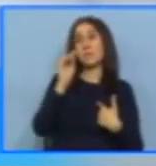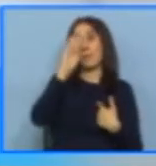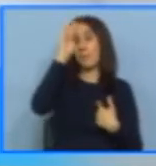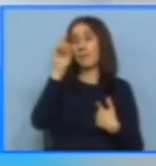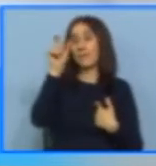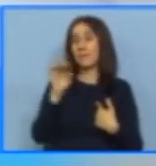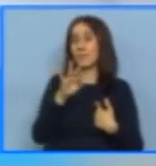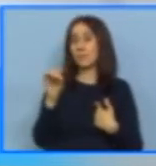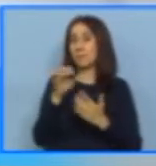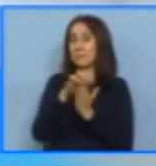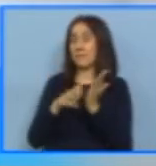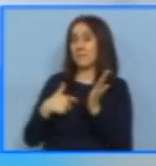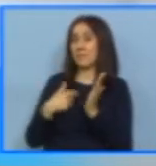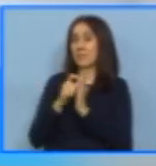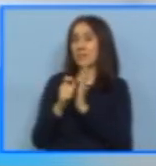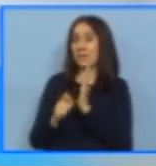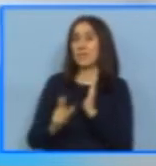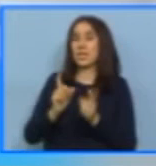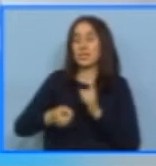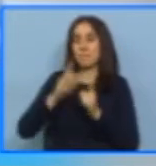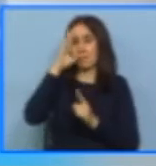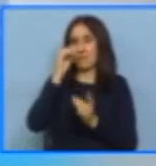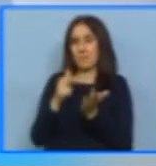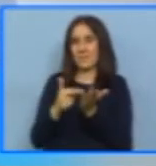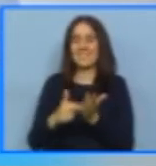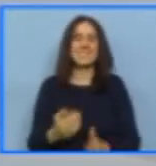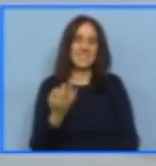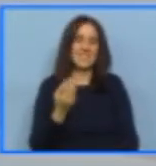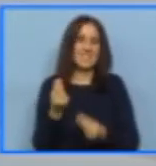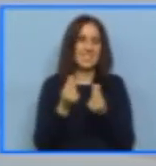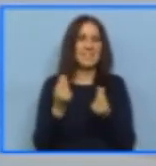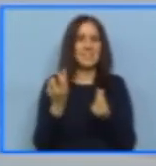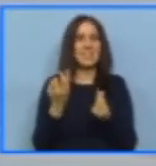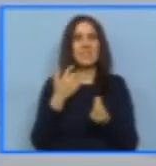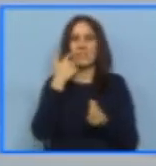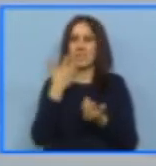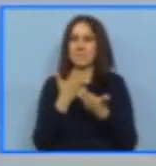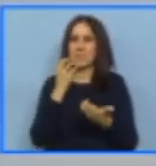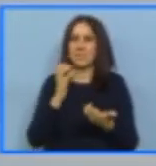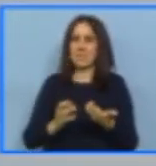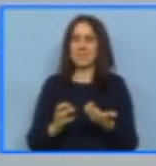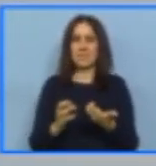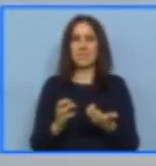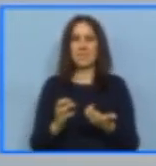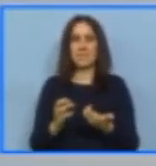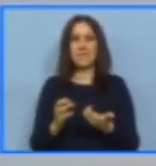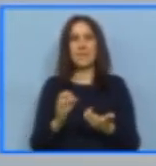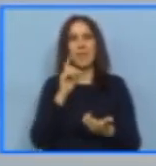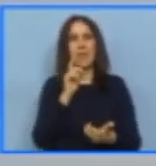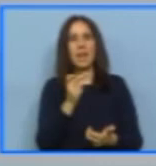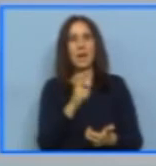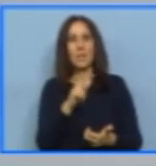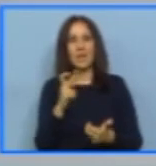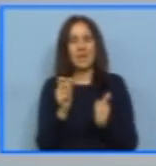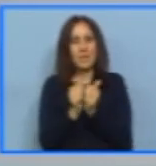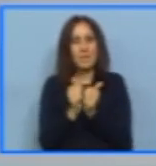como creio que é ele que as escreve, Claro, não claro sabemos. que sim, Vamos, claro que sim. vamos aguardar. Temos esse o estilo e por certo será uma viagem marcante que a Aura acompanha, que vamos